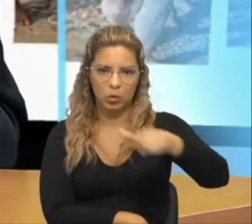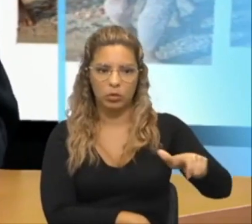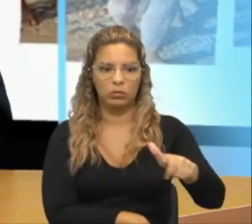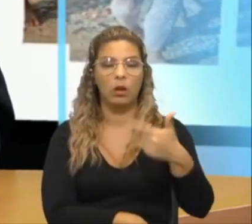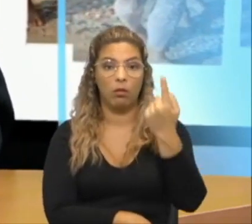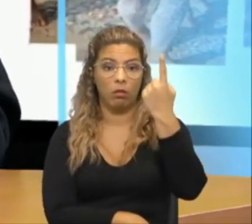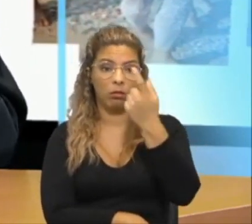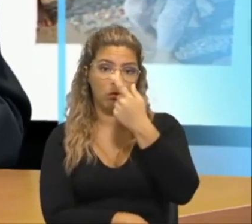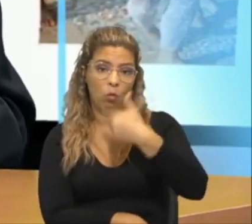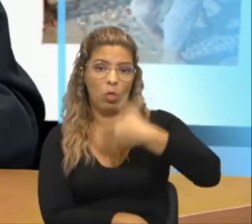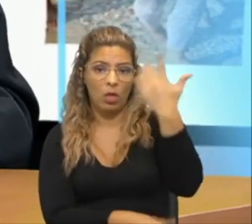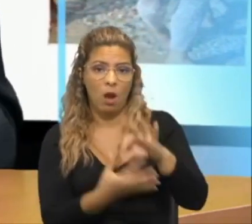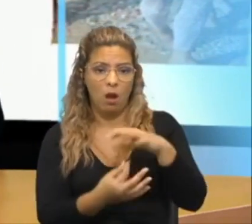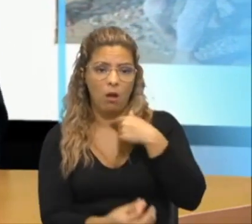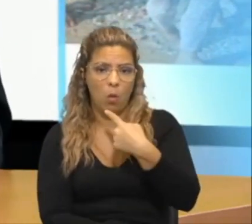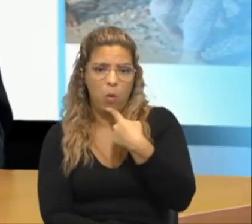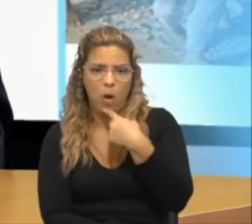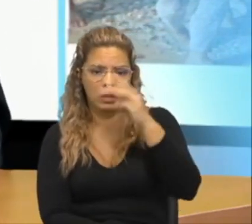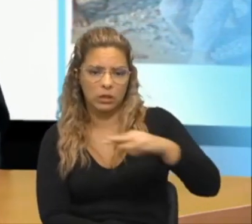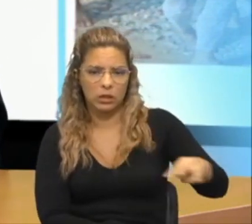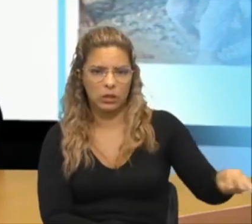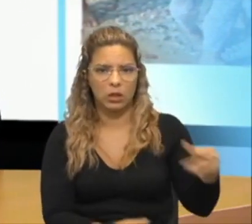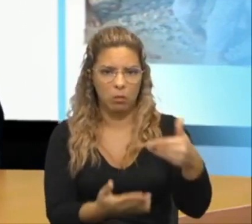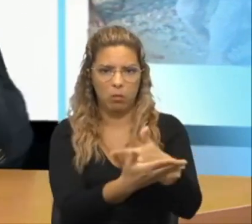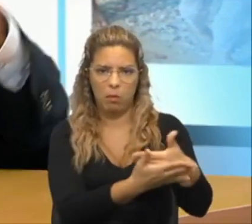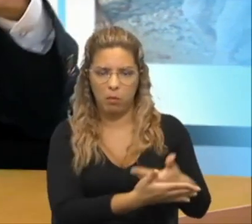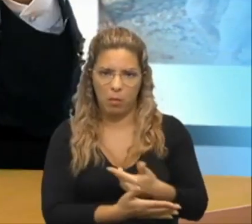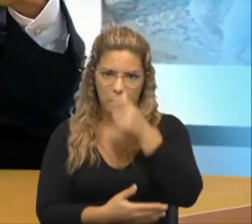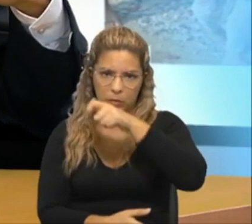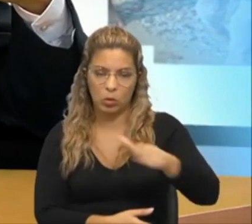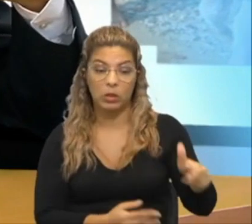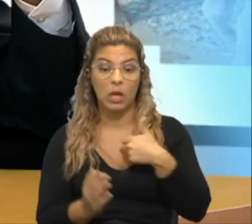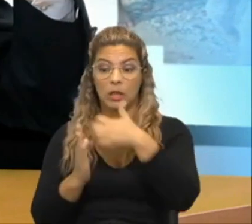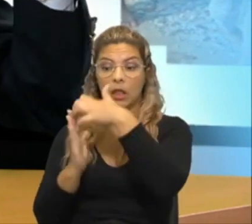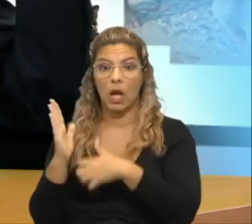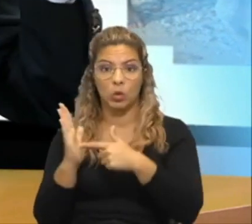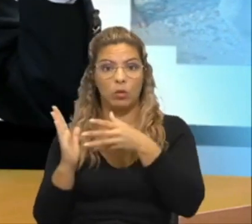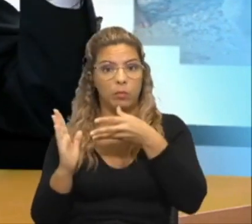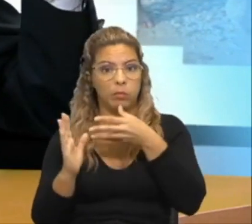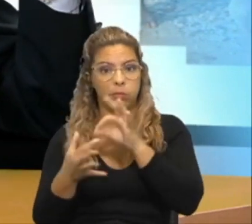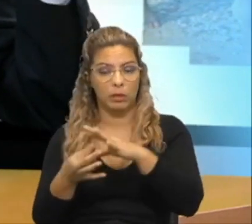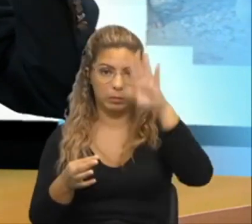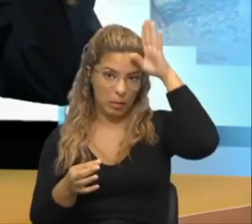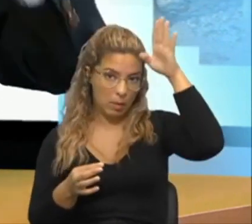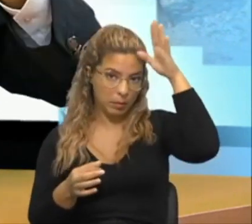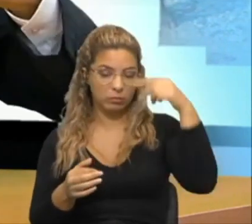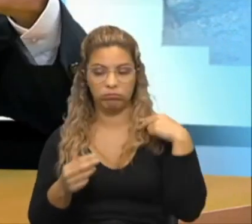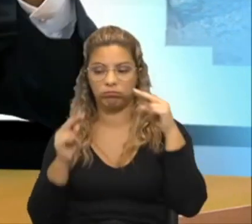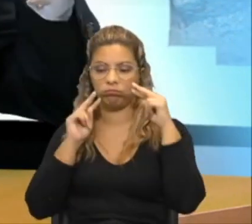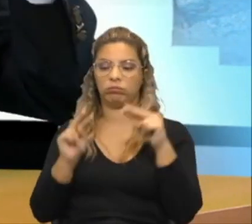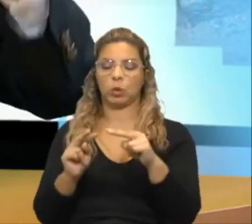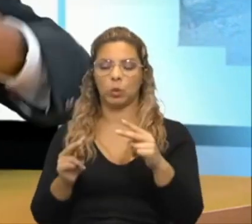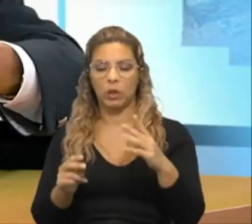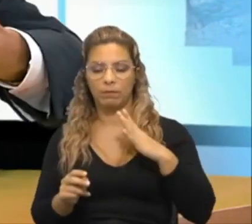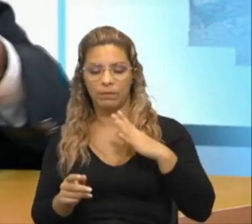centenas de inocentes, e que aqui o progresso não chegou. E por isso, neste discurso, o Papa convida-nos a olhar com um espírito que é crítico, mas